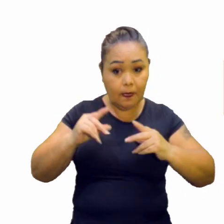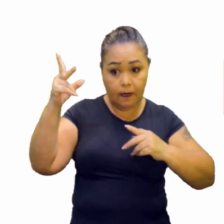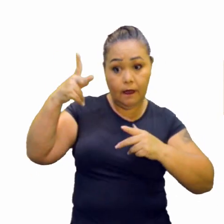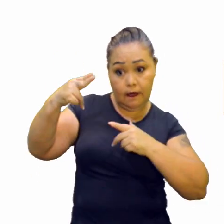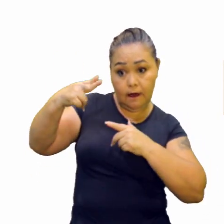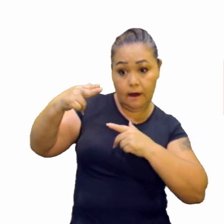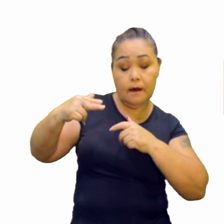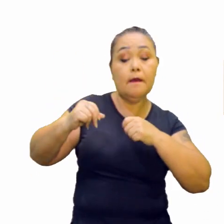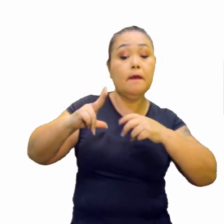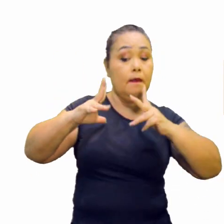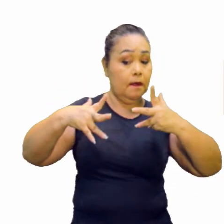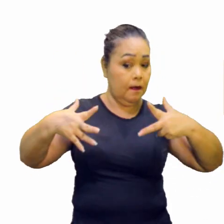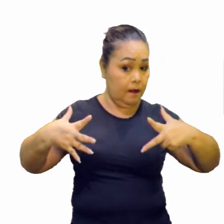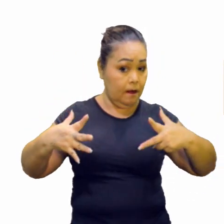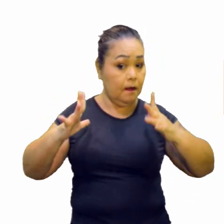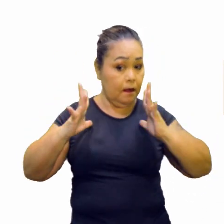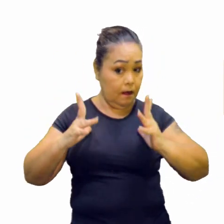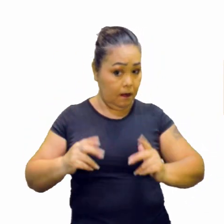fitossanitária.